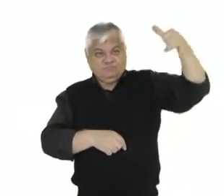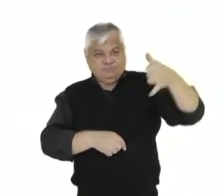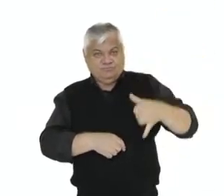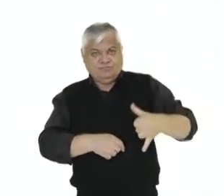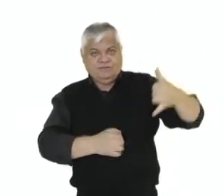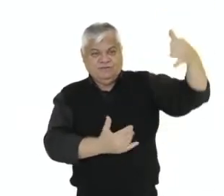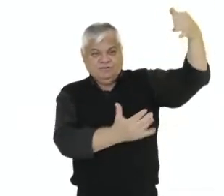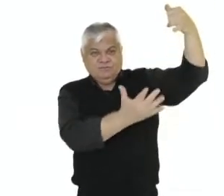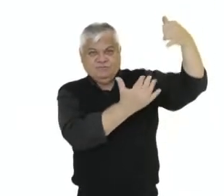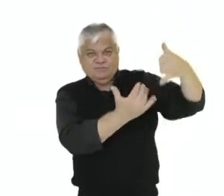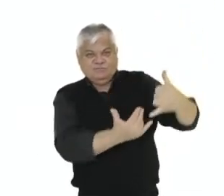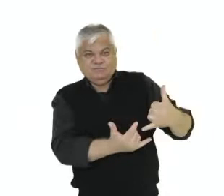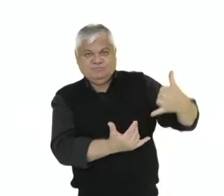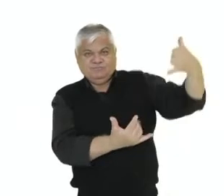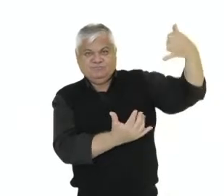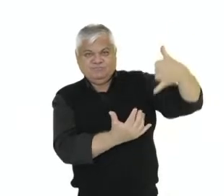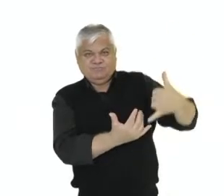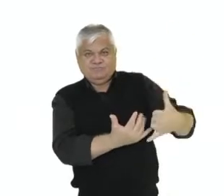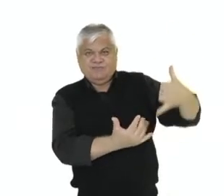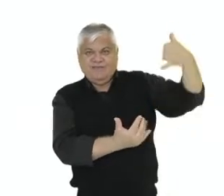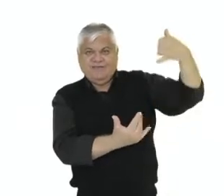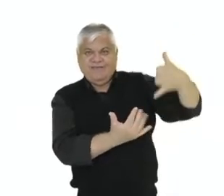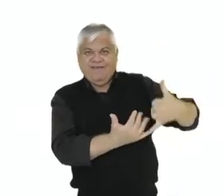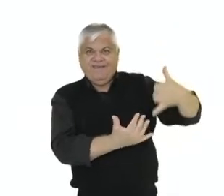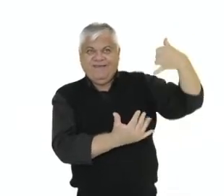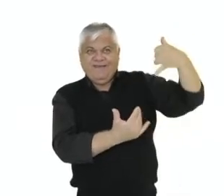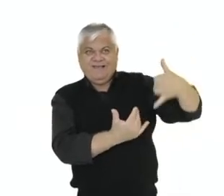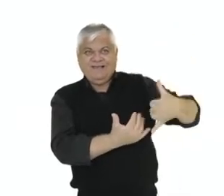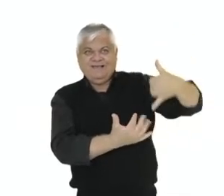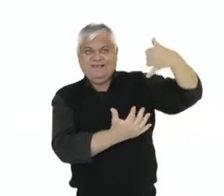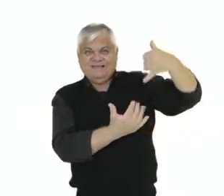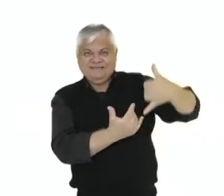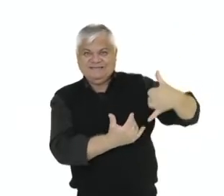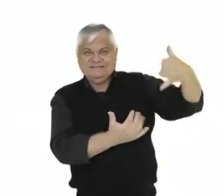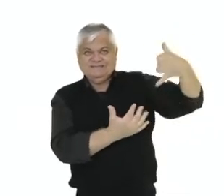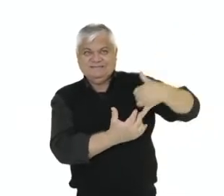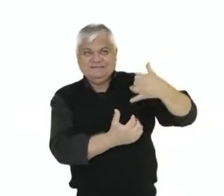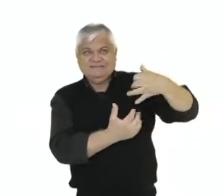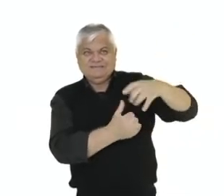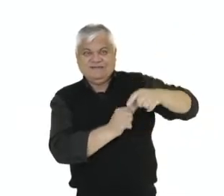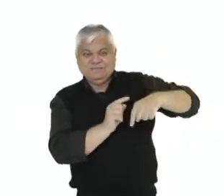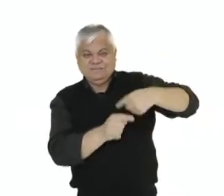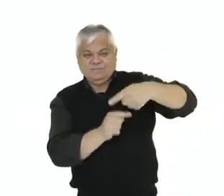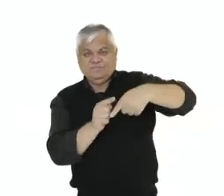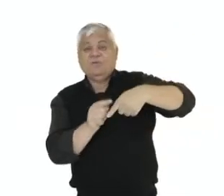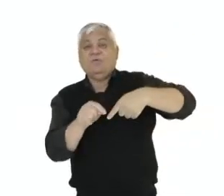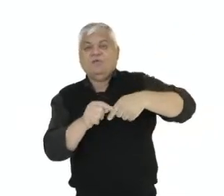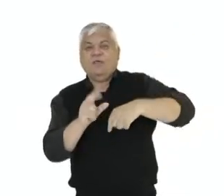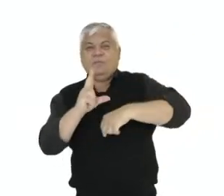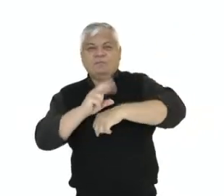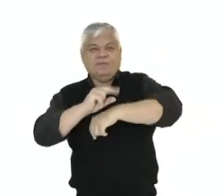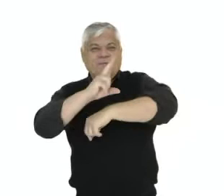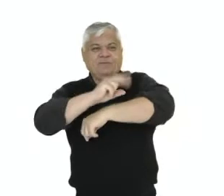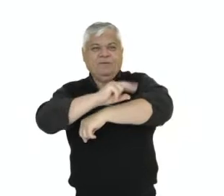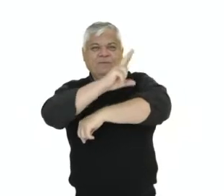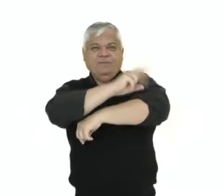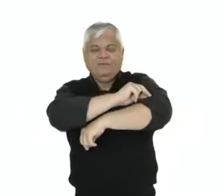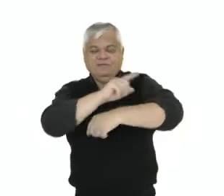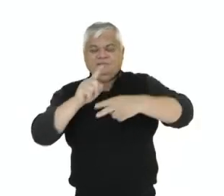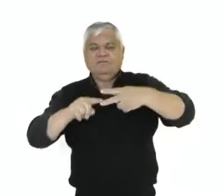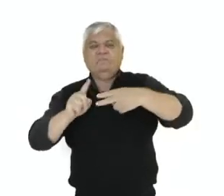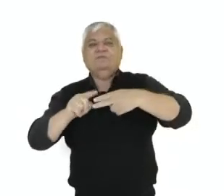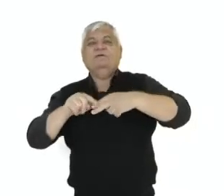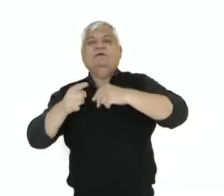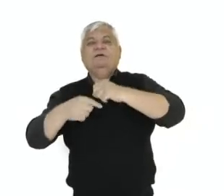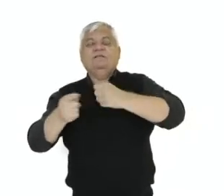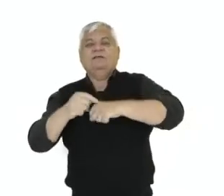energia química no produto, no caso nas plantas, e aí você tem os consumidores, primário que seria, por exemplo, o grilo, o segundo que seria, por